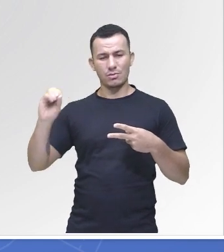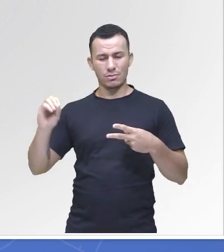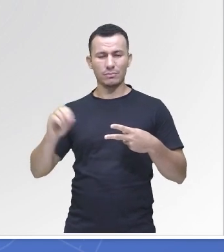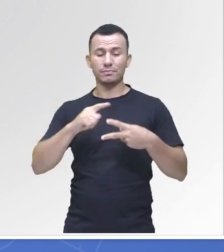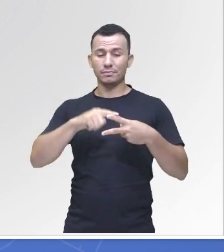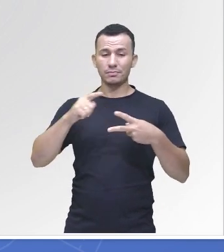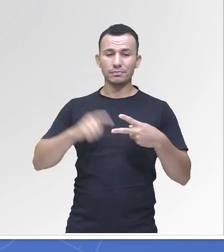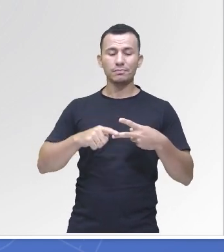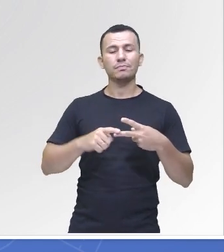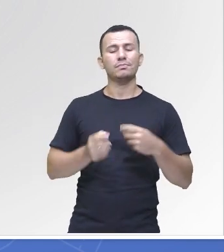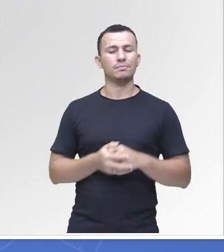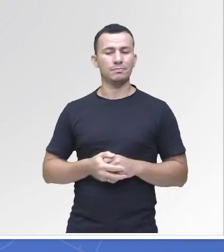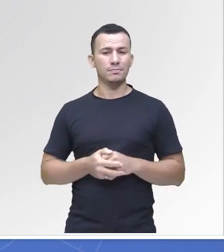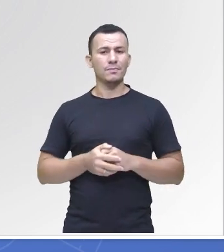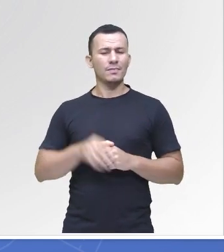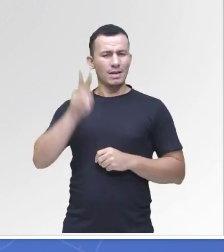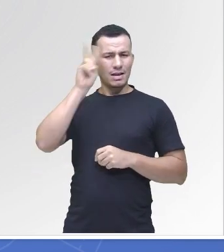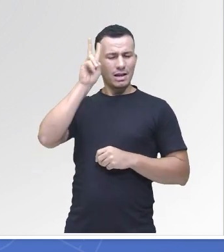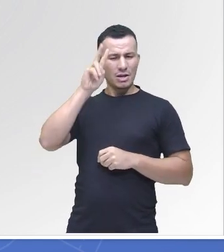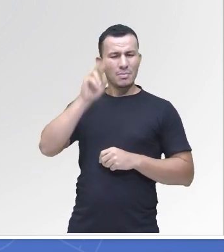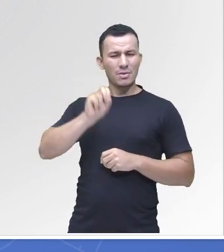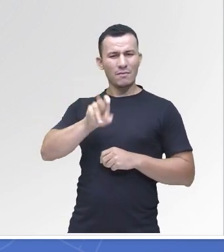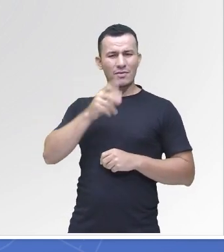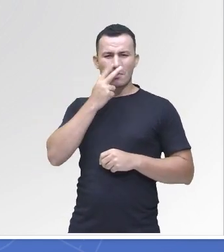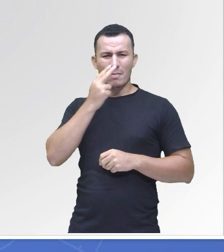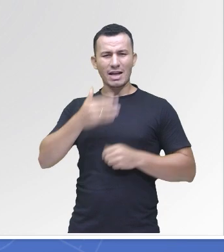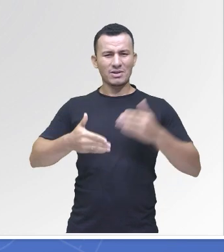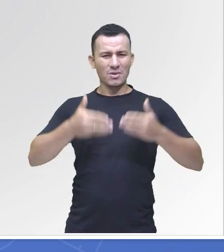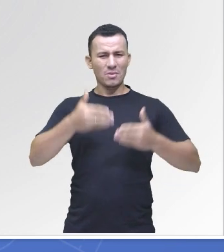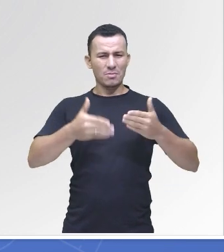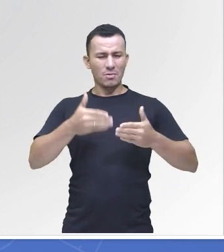aquele vírus que parece um robozinho, né? Então, ele